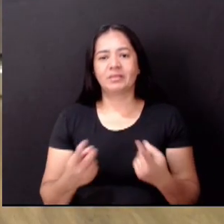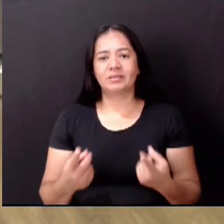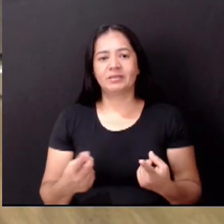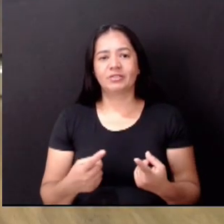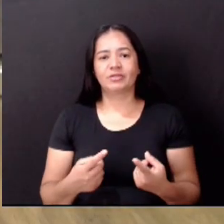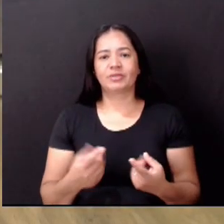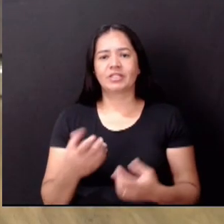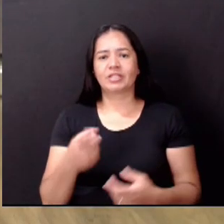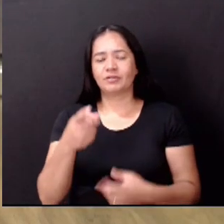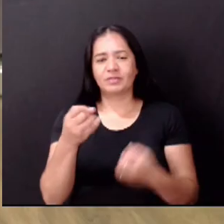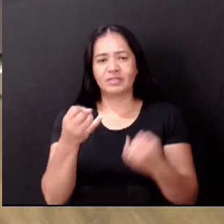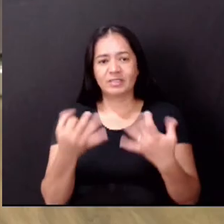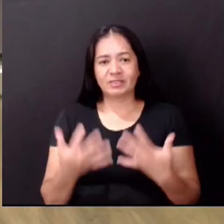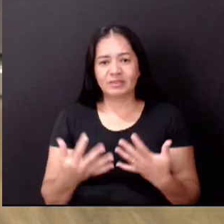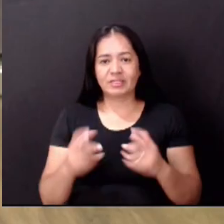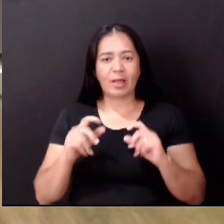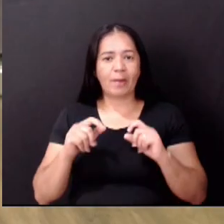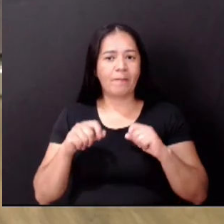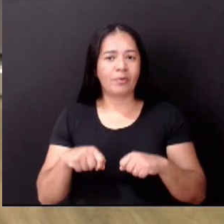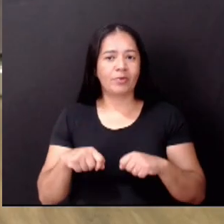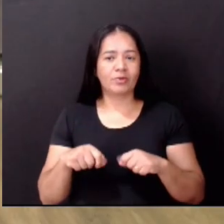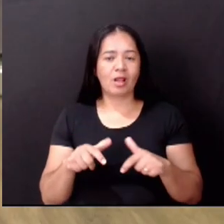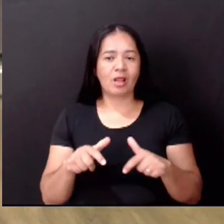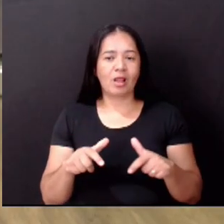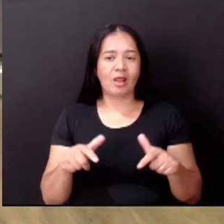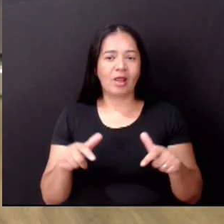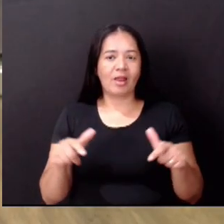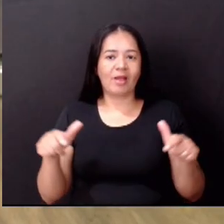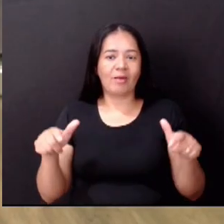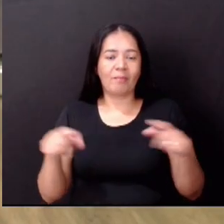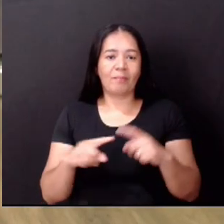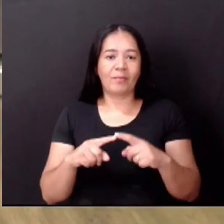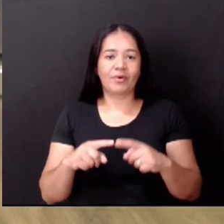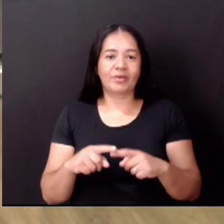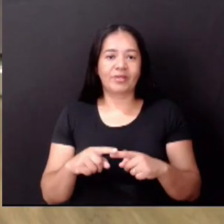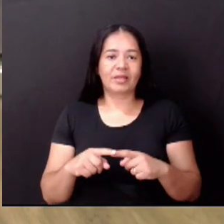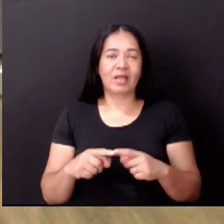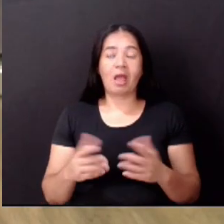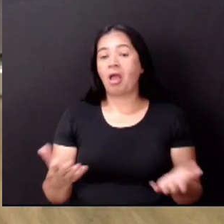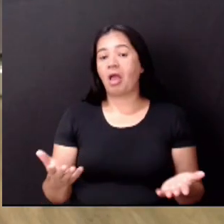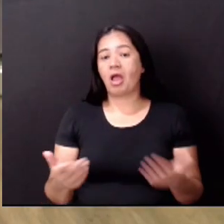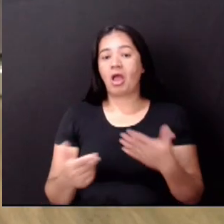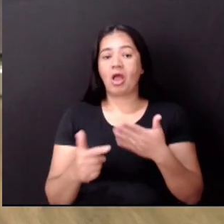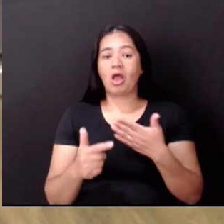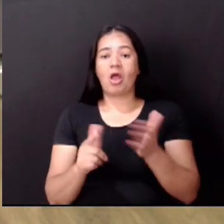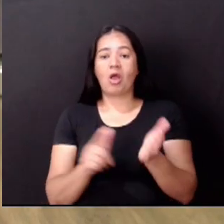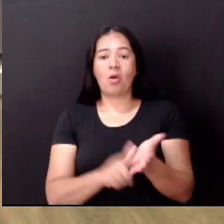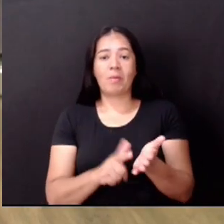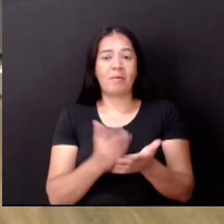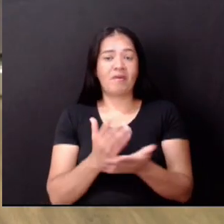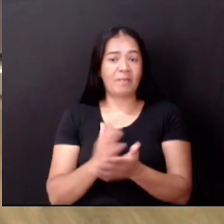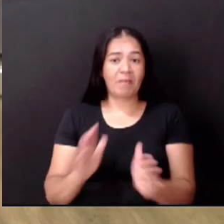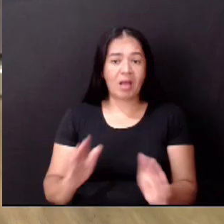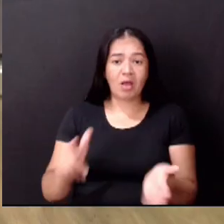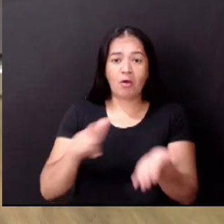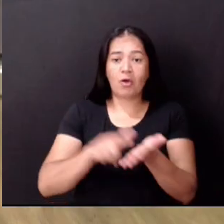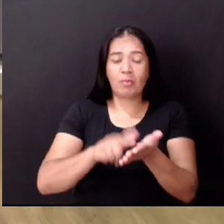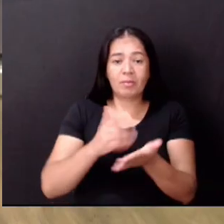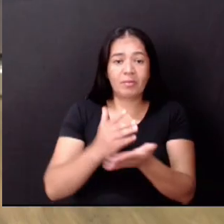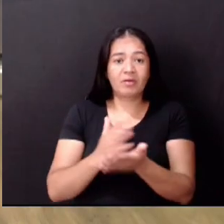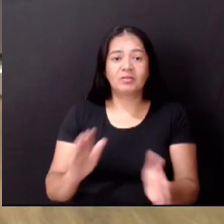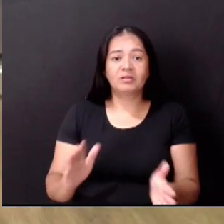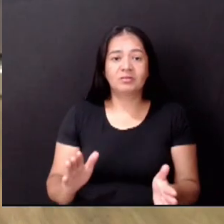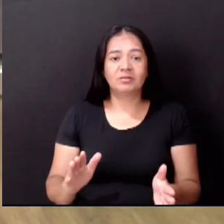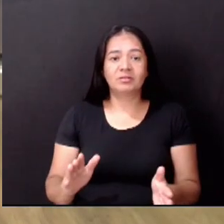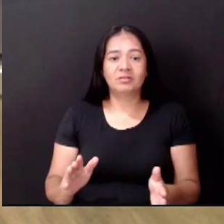da possibilidade de aumentar, porque a gente tinha muito essa coisa de, o papel vai acabar, e provavelmente não